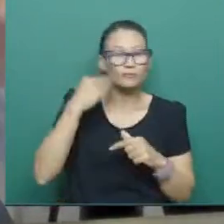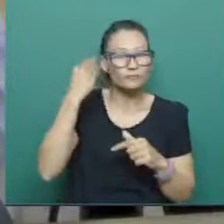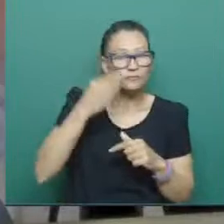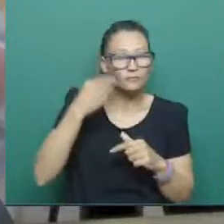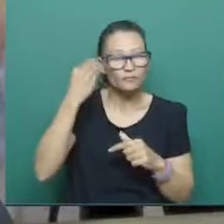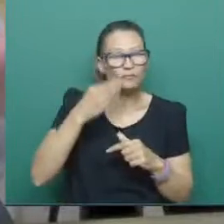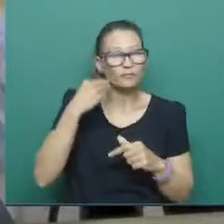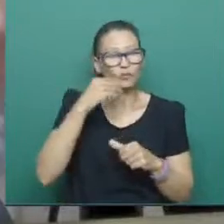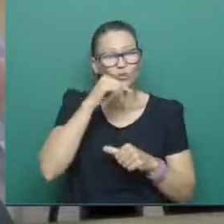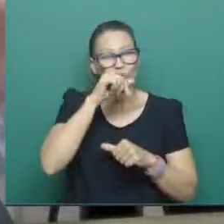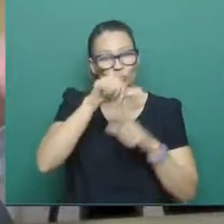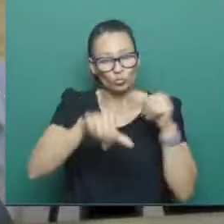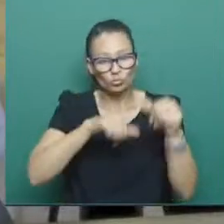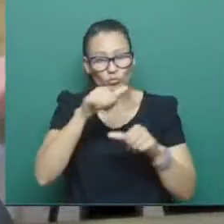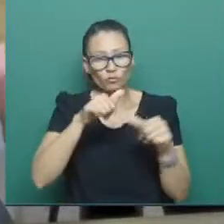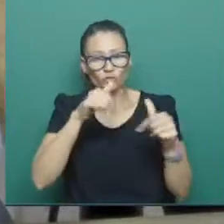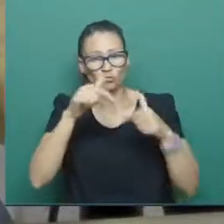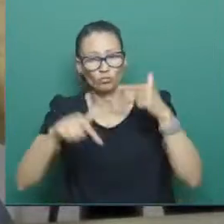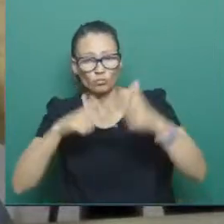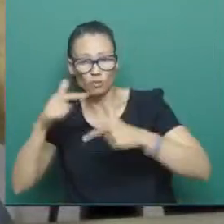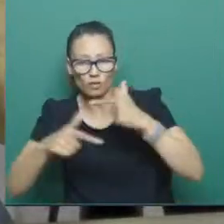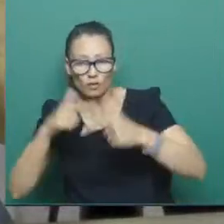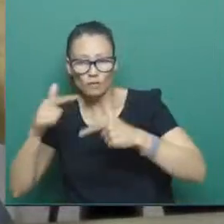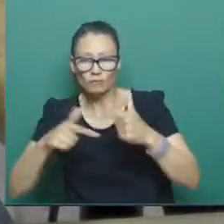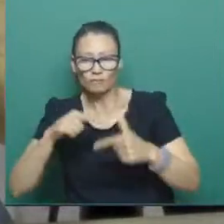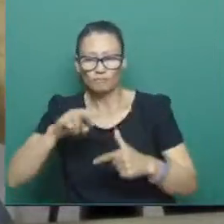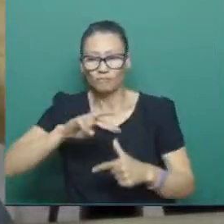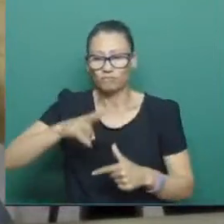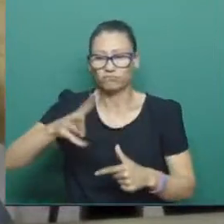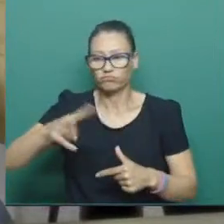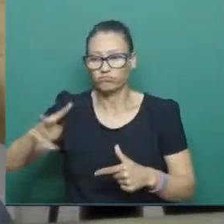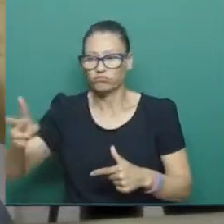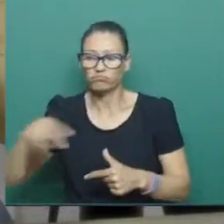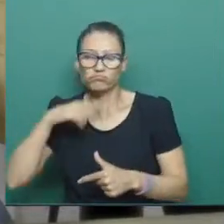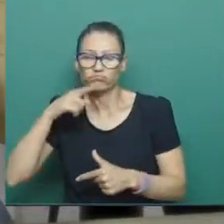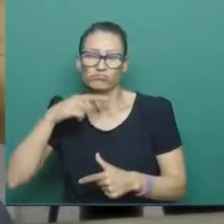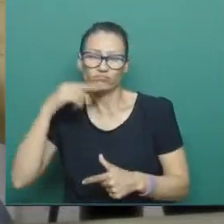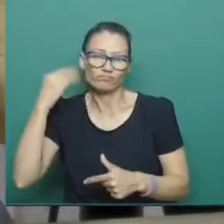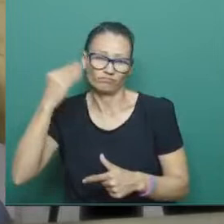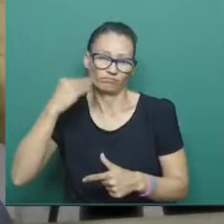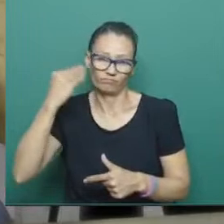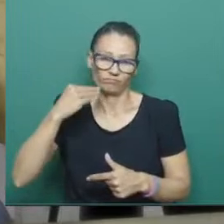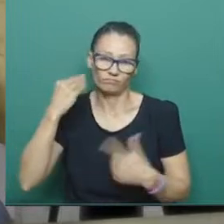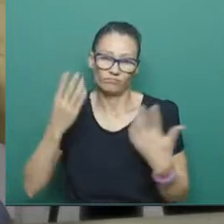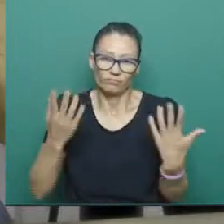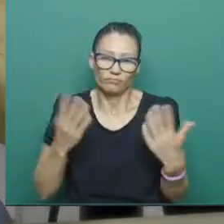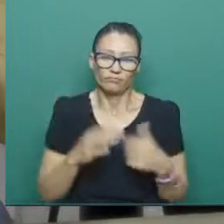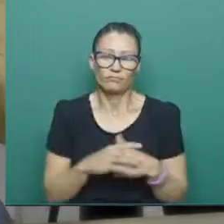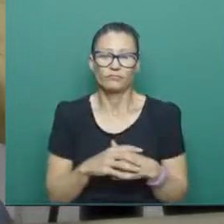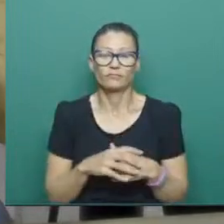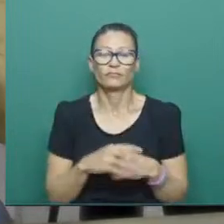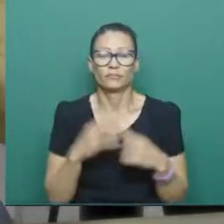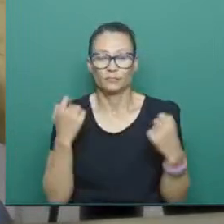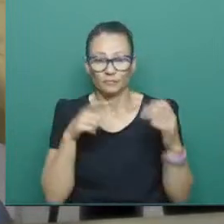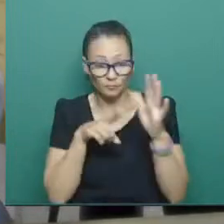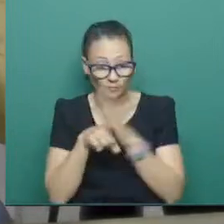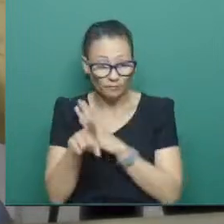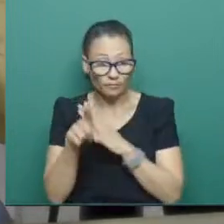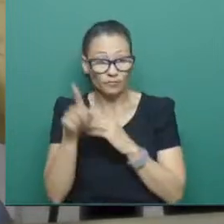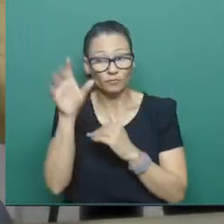de um trabalho para o outro toda vez, não é possível. Então, assim, eu acho que há, sim, um questionamento a esse modelo.